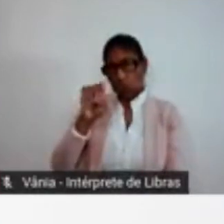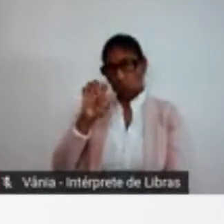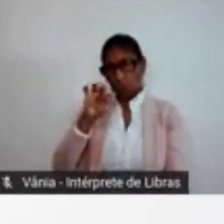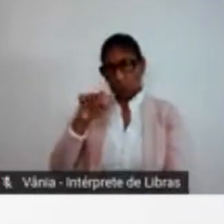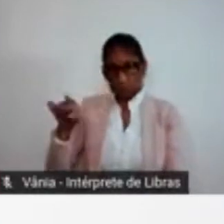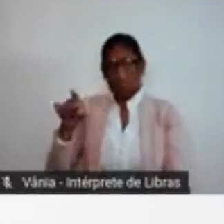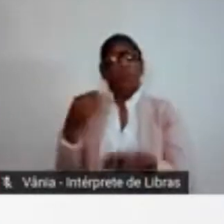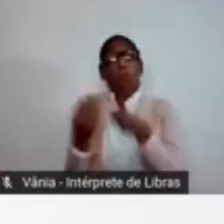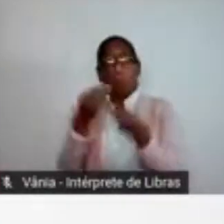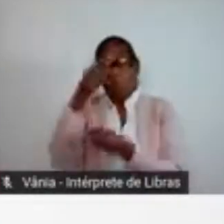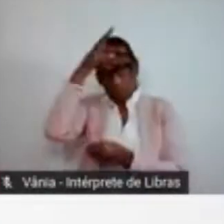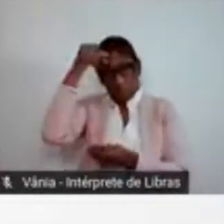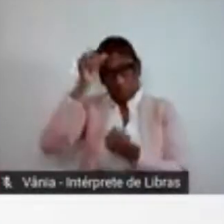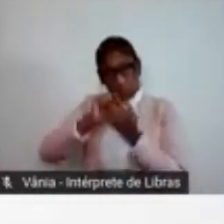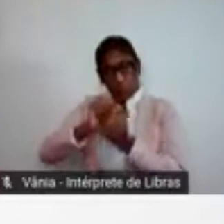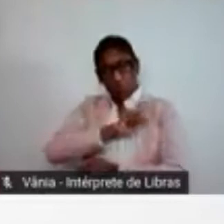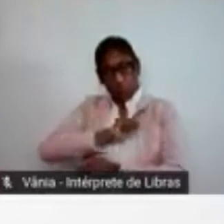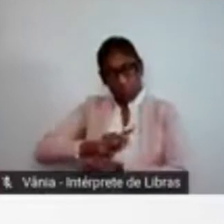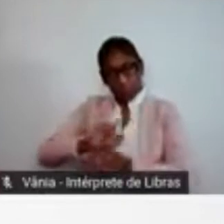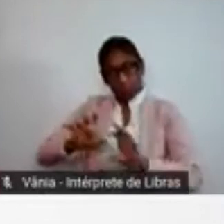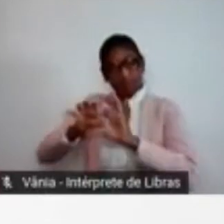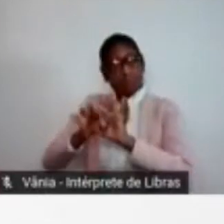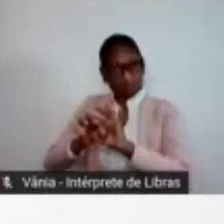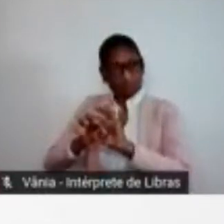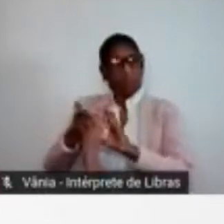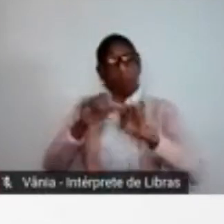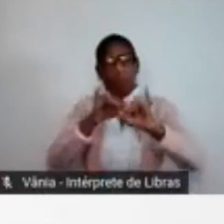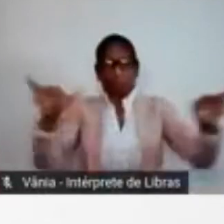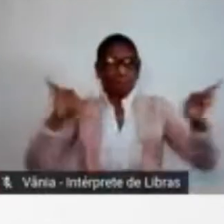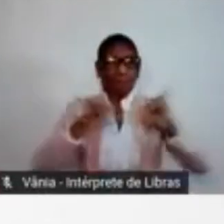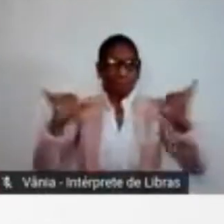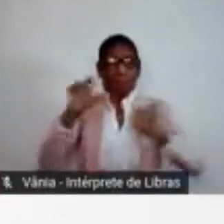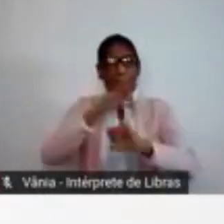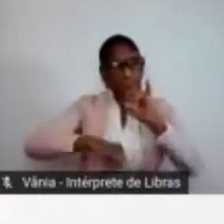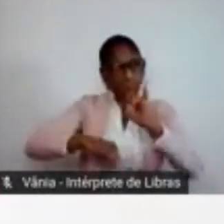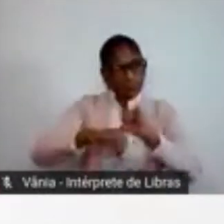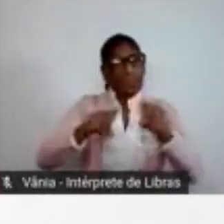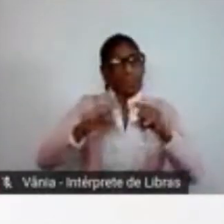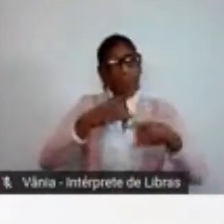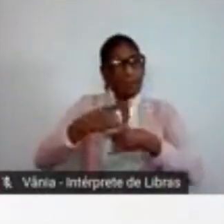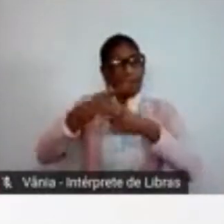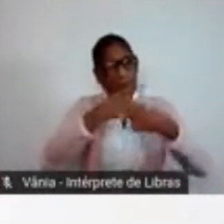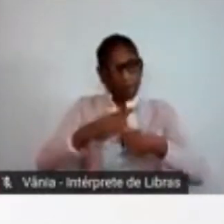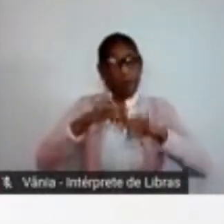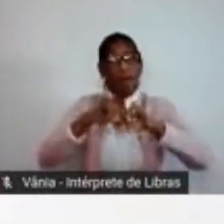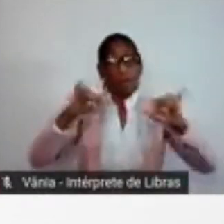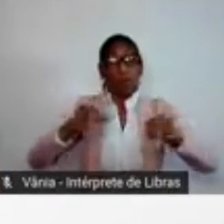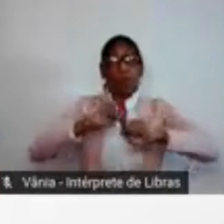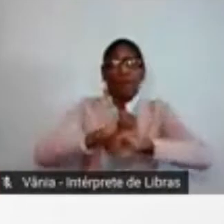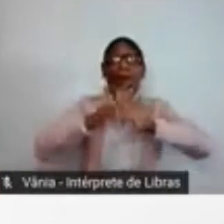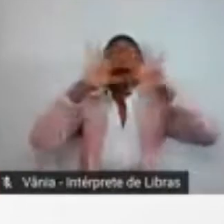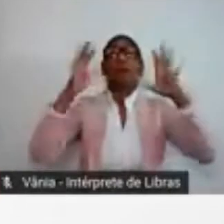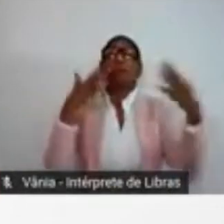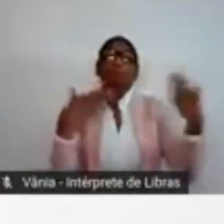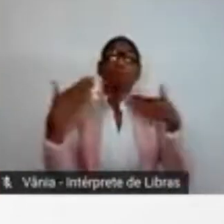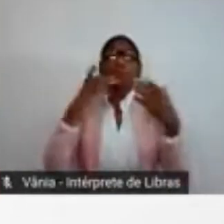Foi amplamente divulgada aqui nas nossas lives, nos nossos canais de comunicação do governo, cumprindo o dever de transparência e de diálogo, que